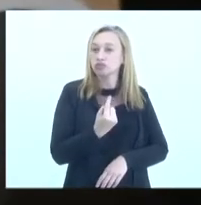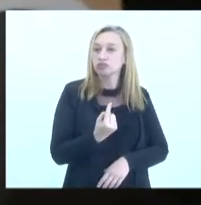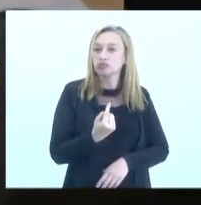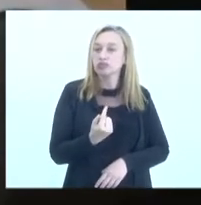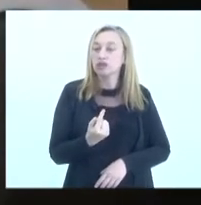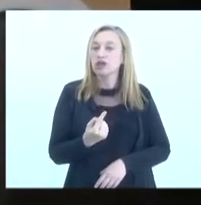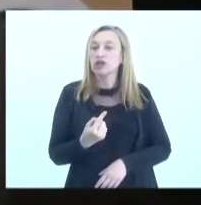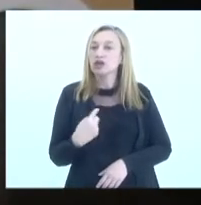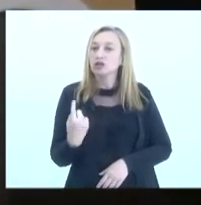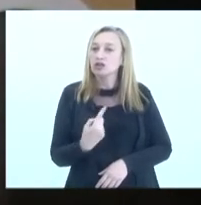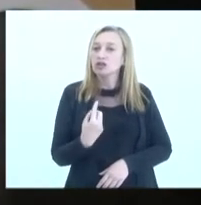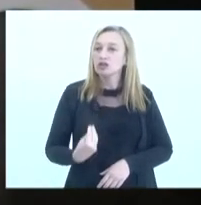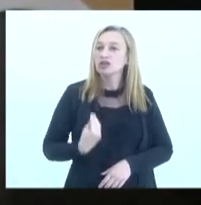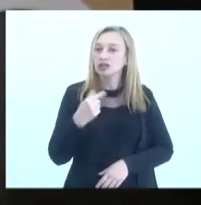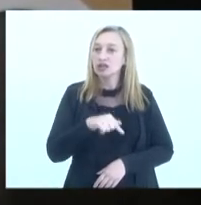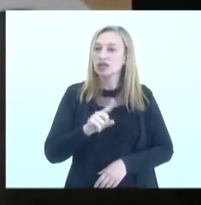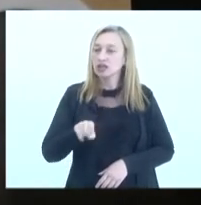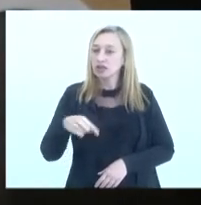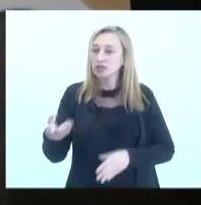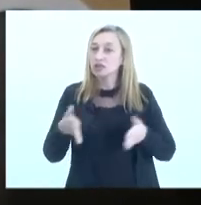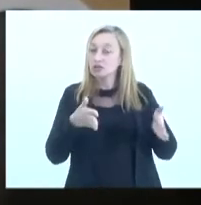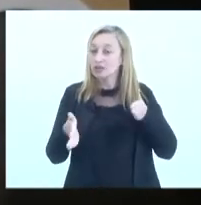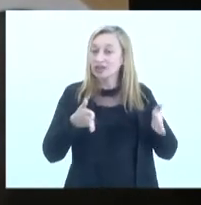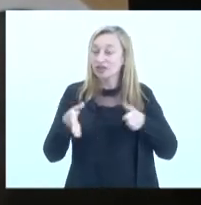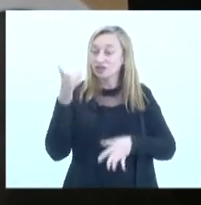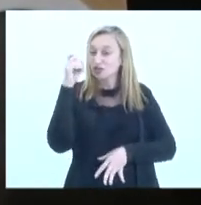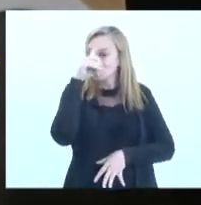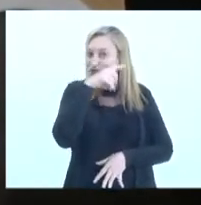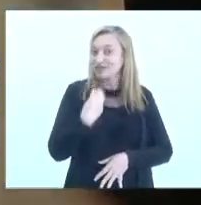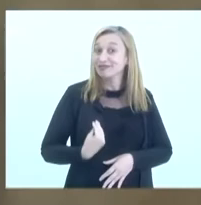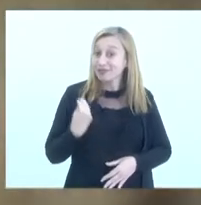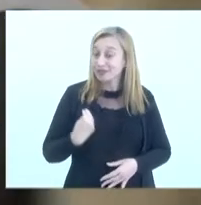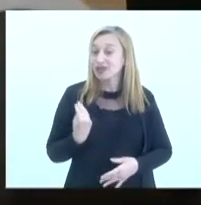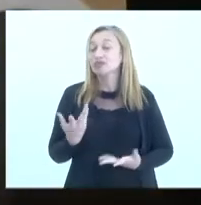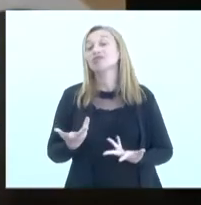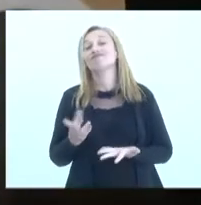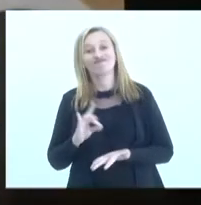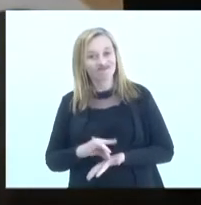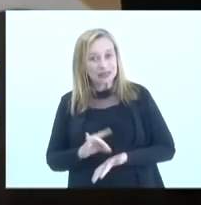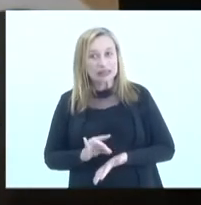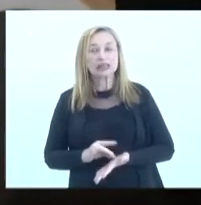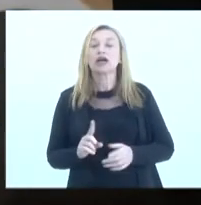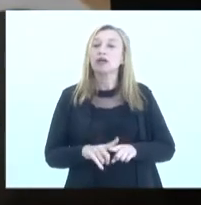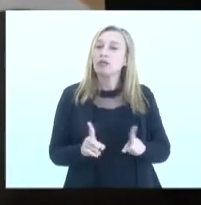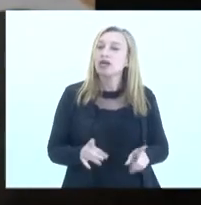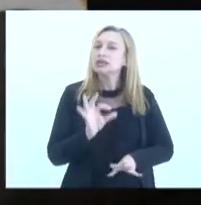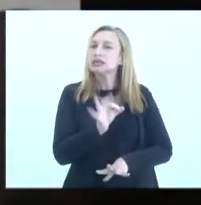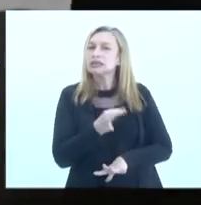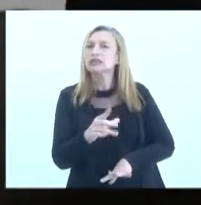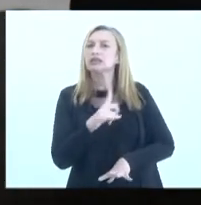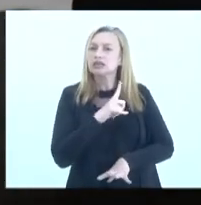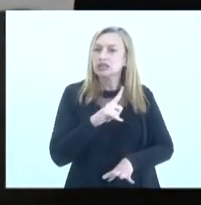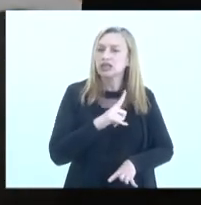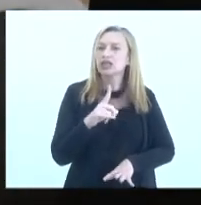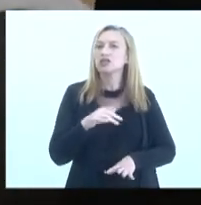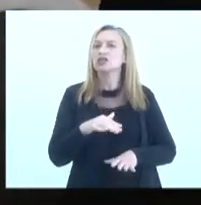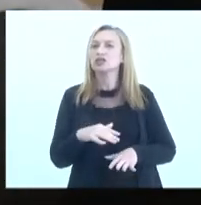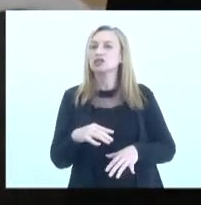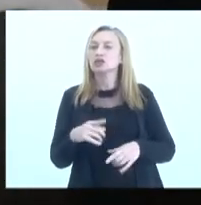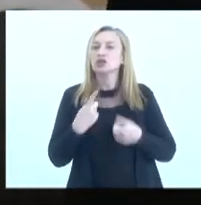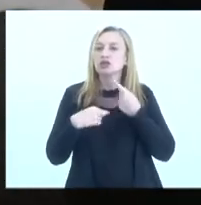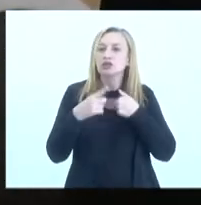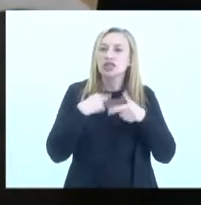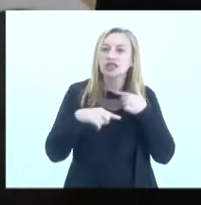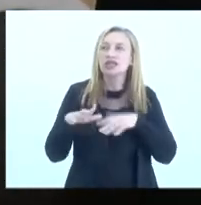estamos aqui depois desses períodos difíceis que nós passamos, não é verdade? Mas eu tenho certeza que as perspectivas